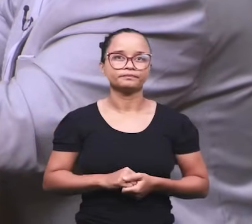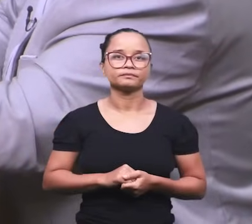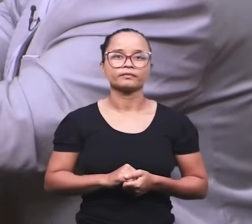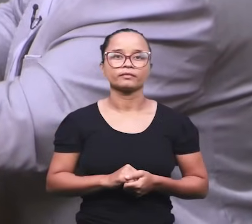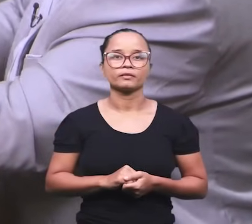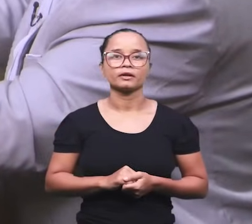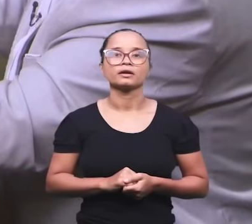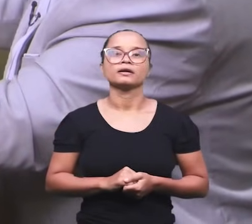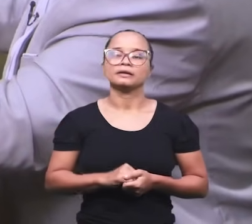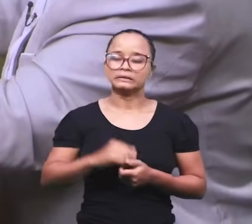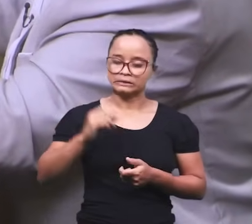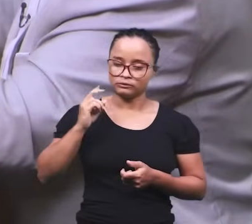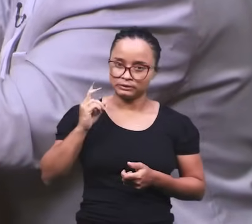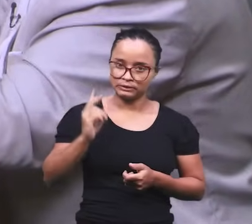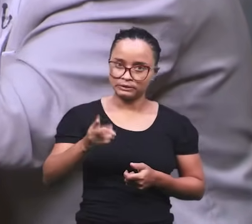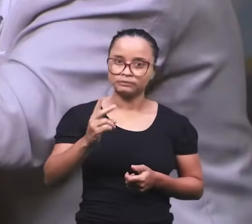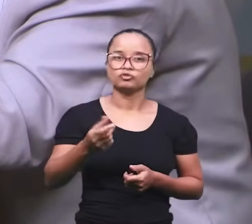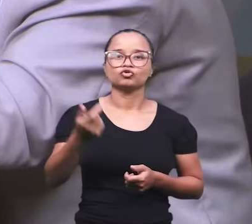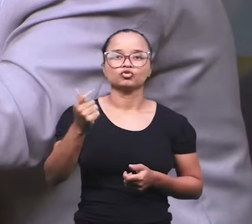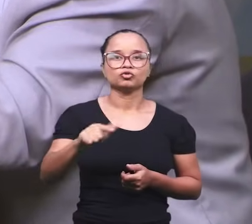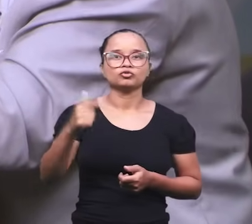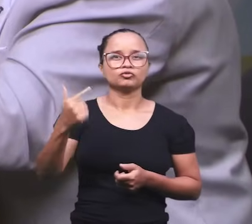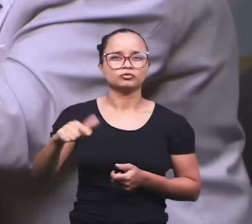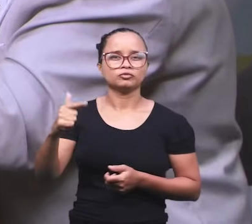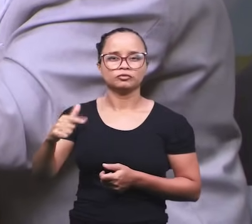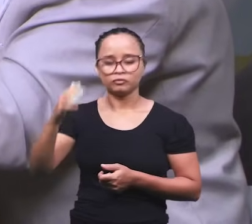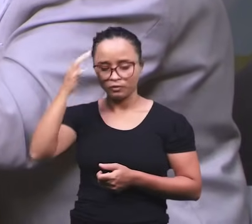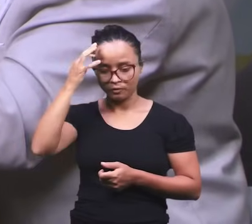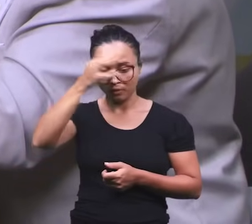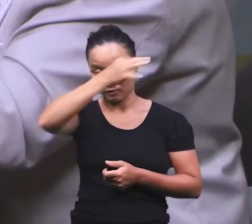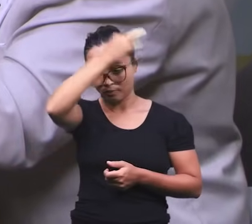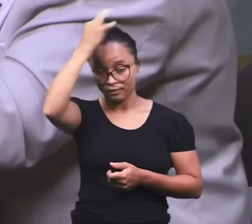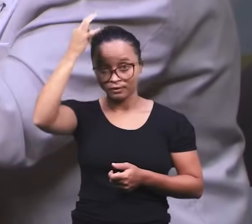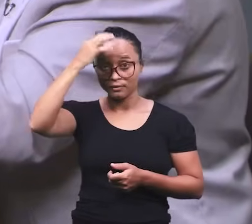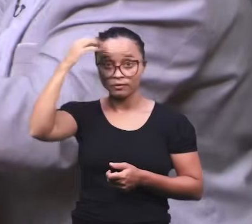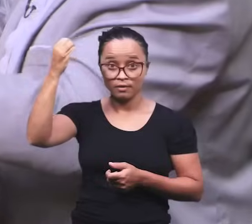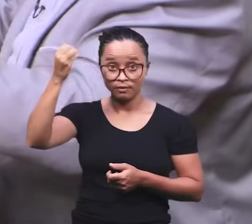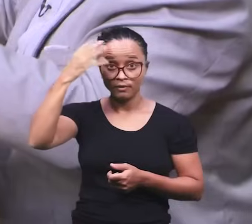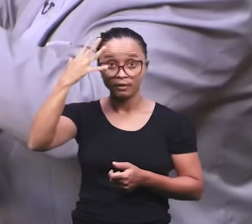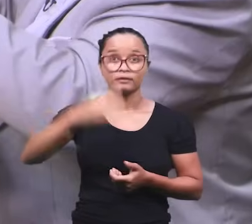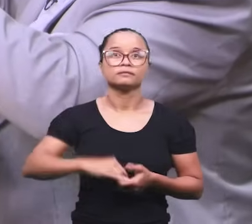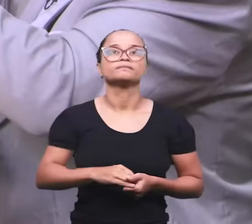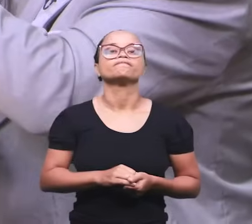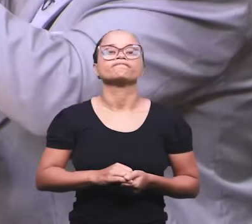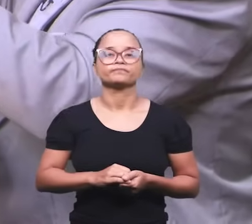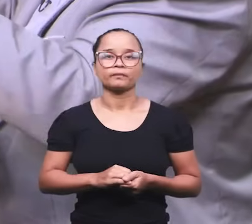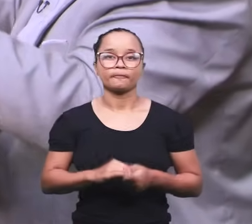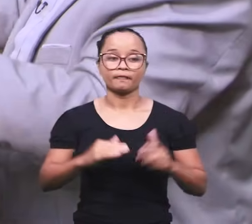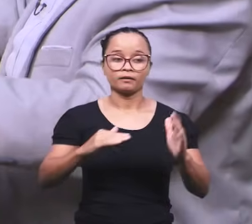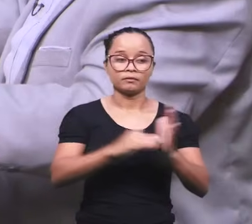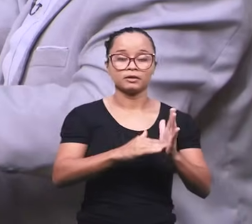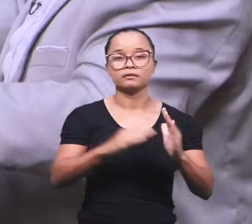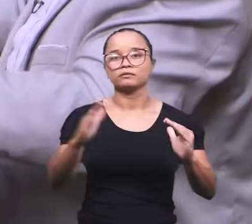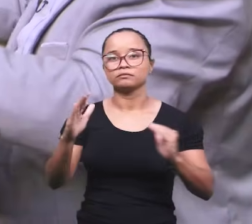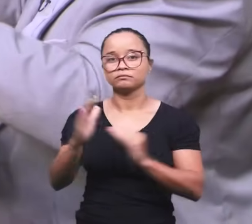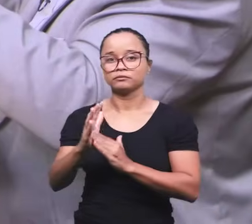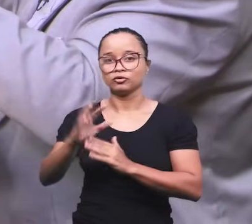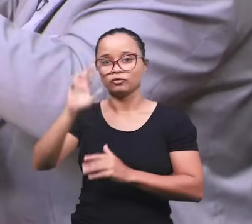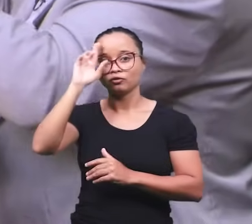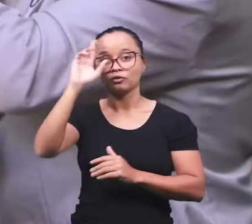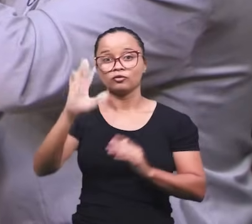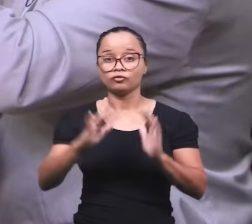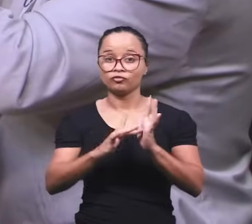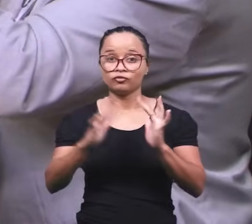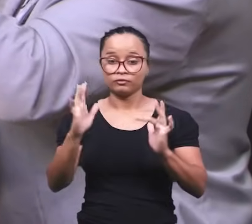E que são eh reiterados fortalecidos pelo Espírito Santo né pai estabeleceu os limites o Senhor